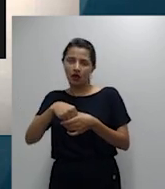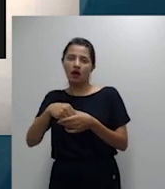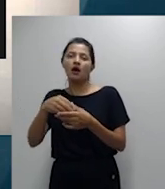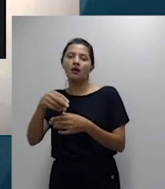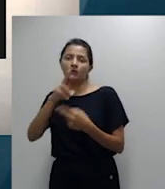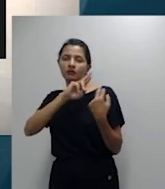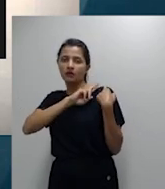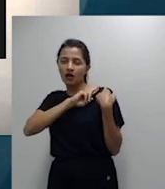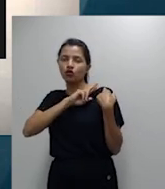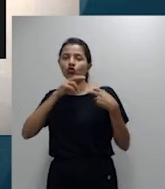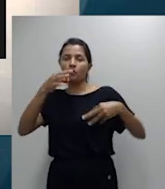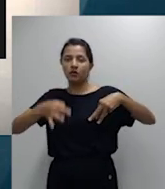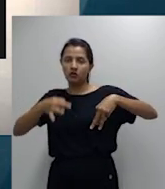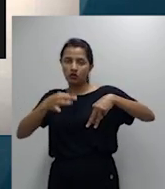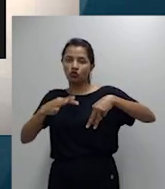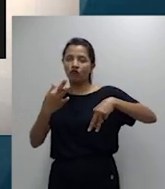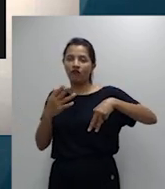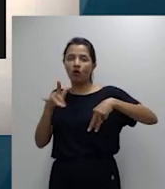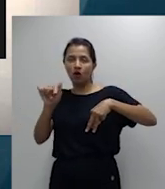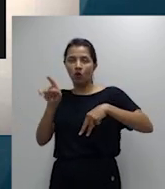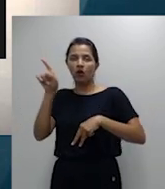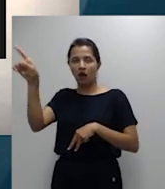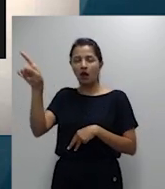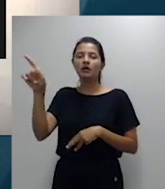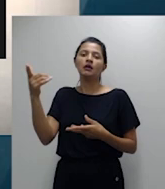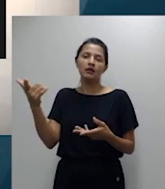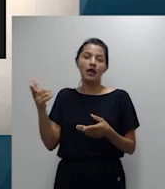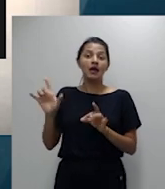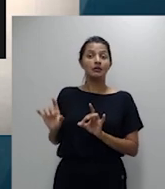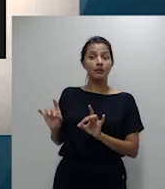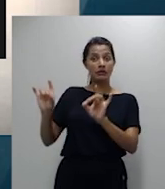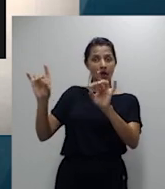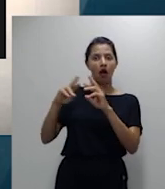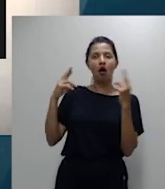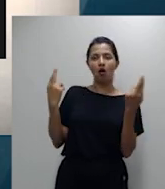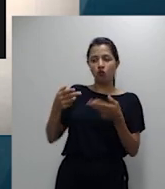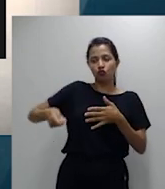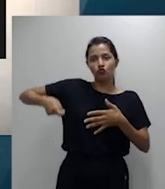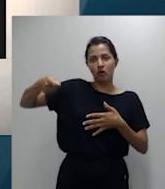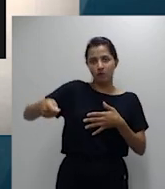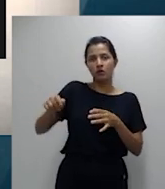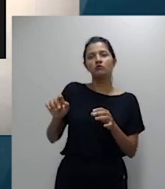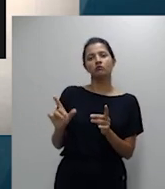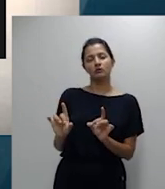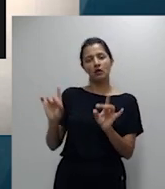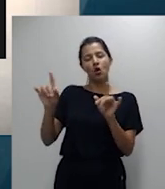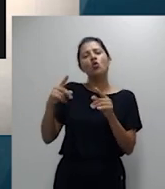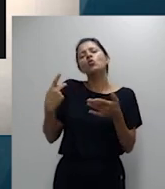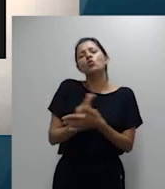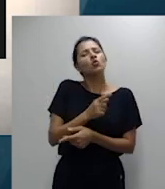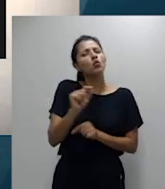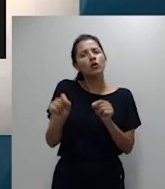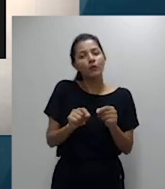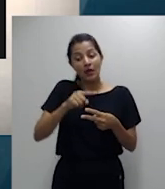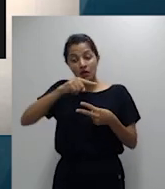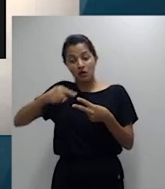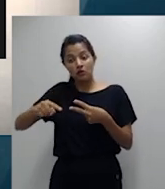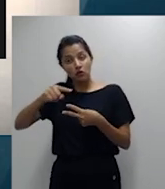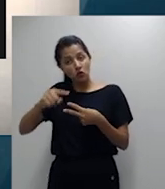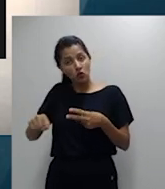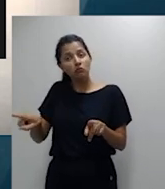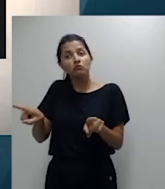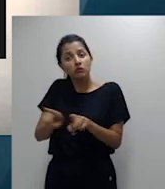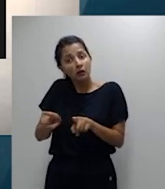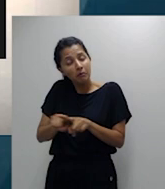Falcão na ponte especial bom e o que aconteceu esses dois s também